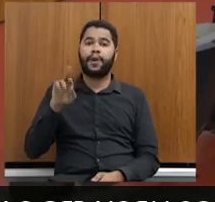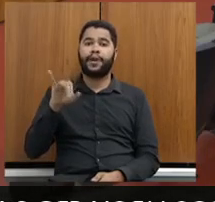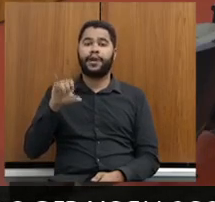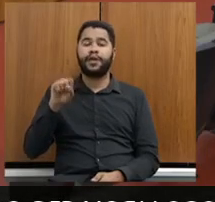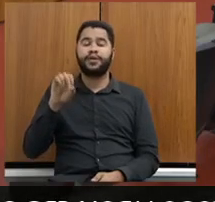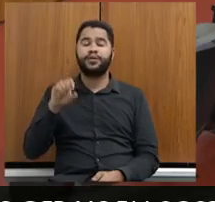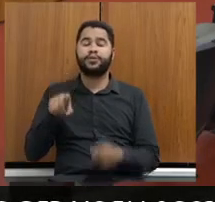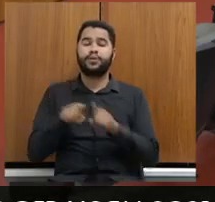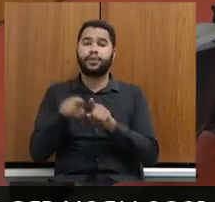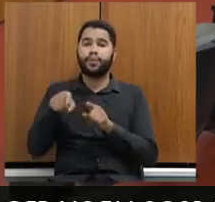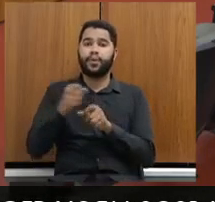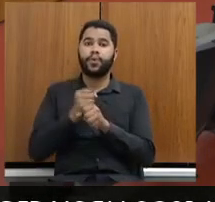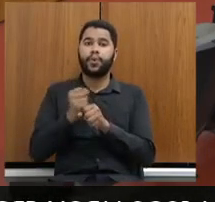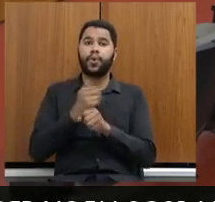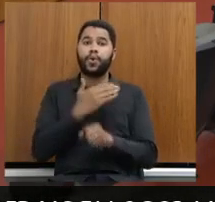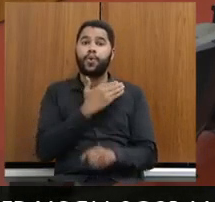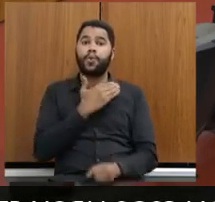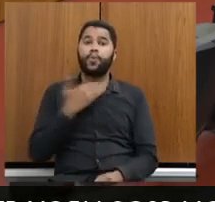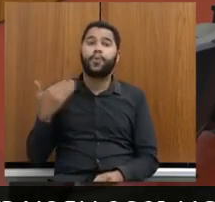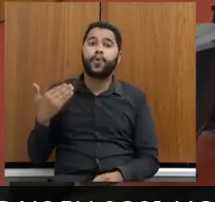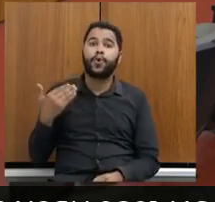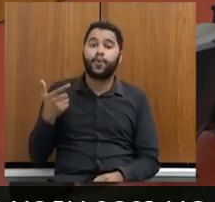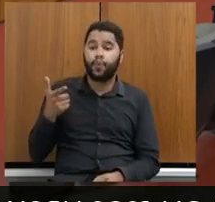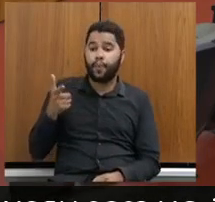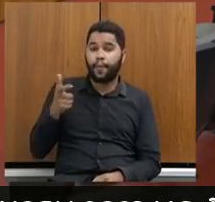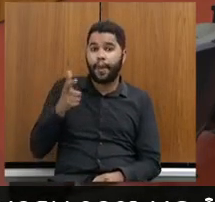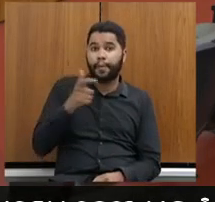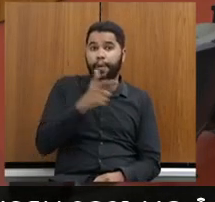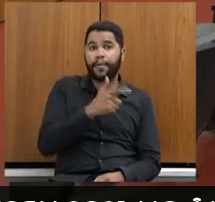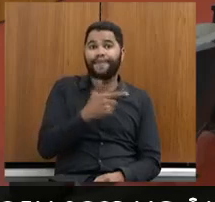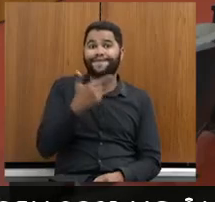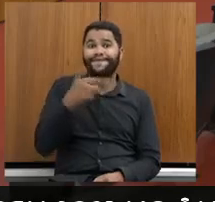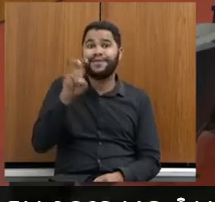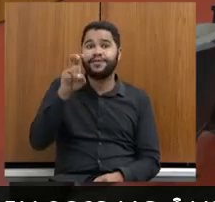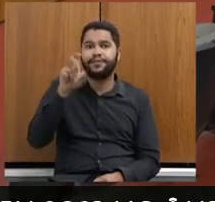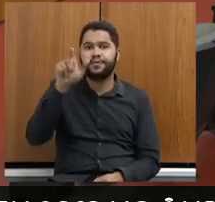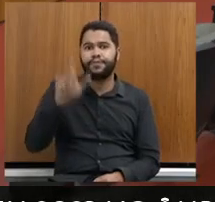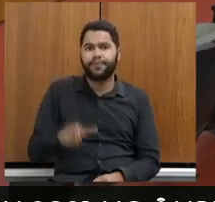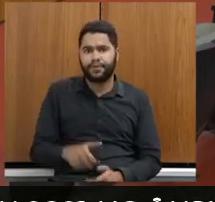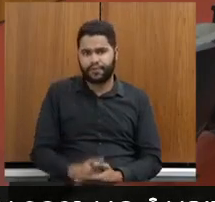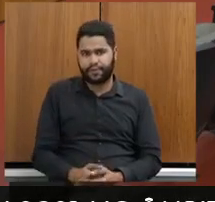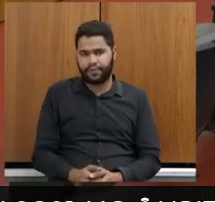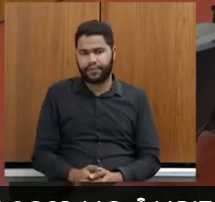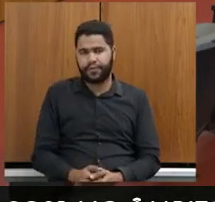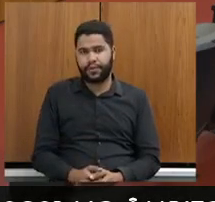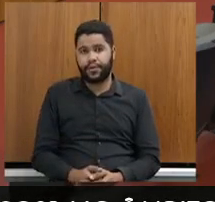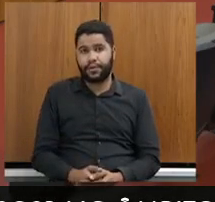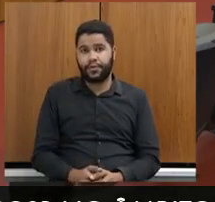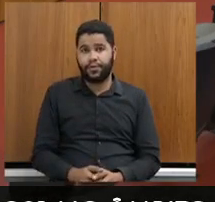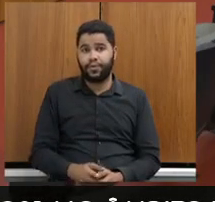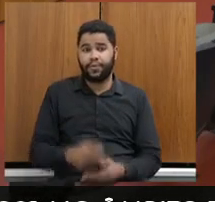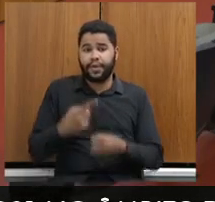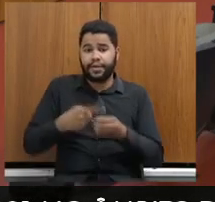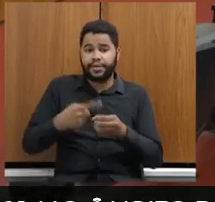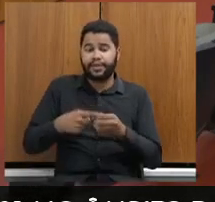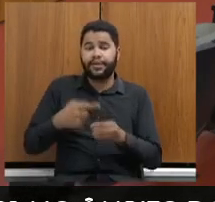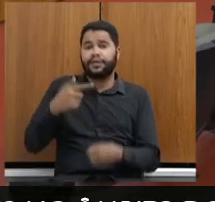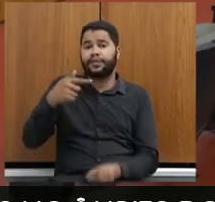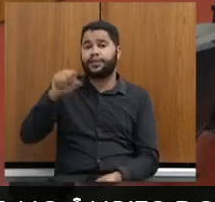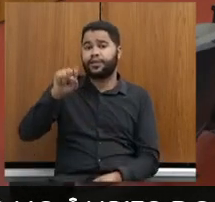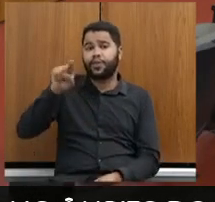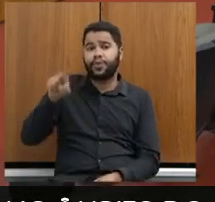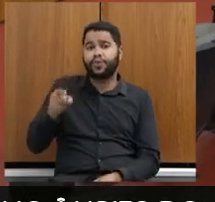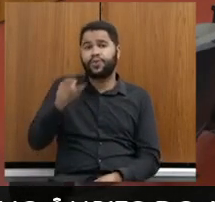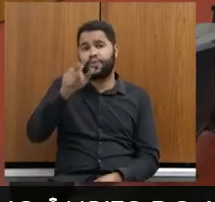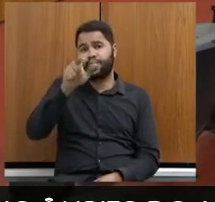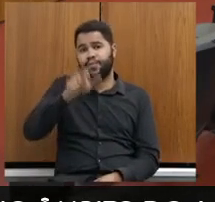secretário teve um ano lá que morre morreu vinho assassinado 25 pessoas cidade de 78 mil habitantes 80 mil